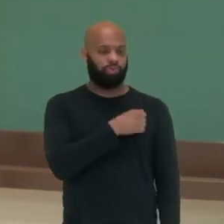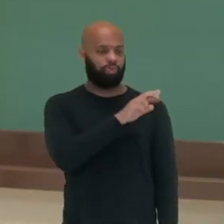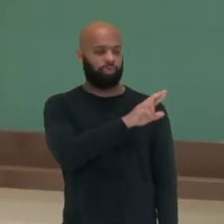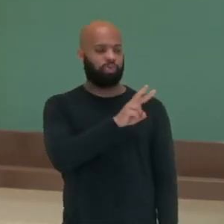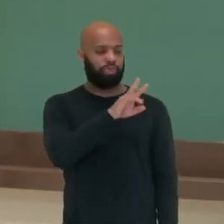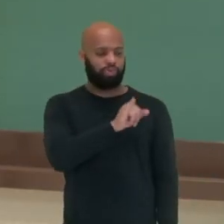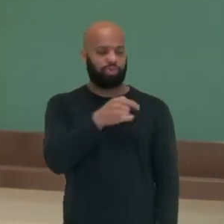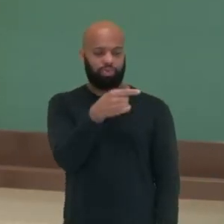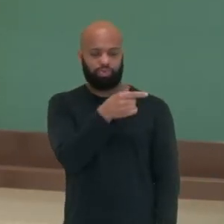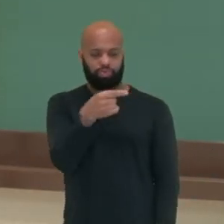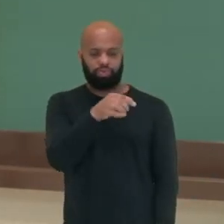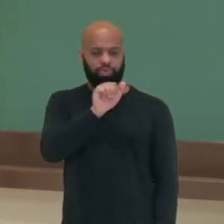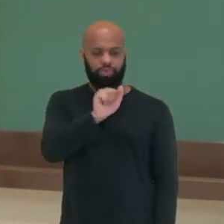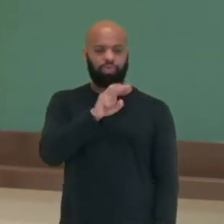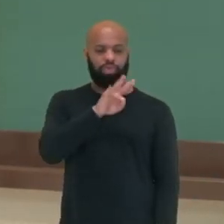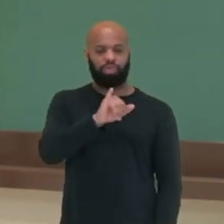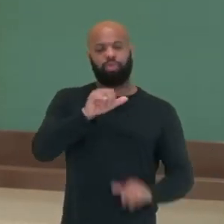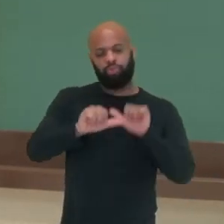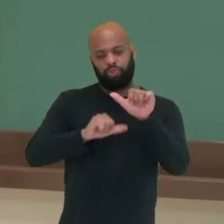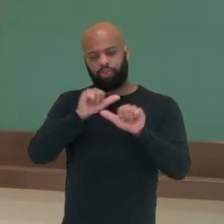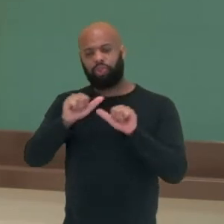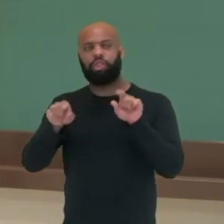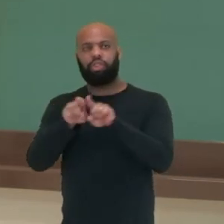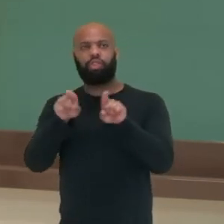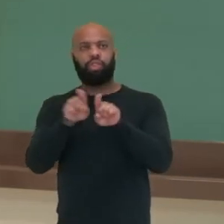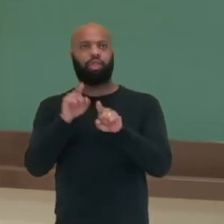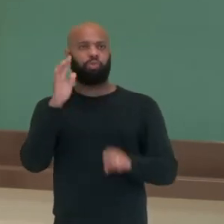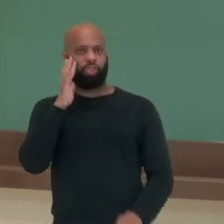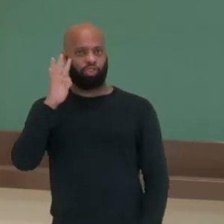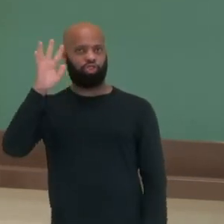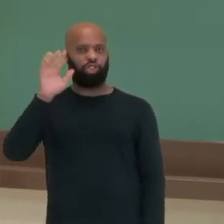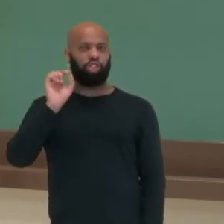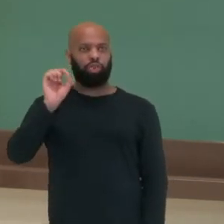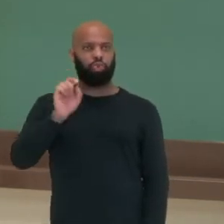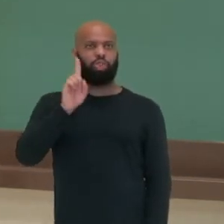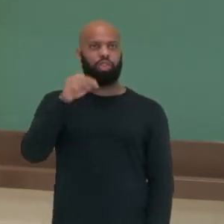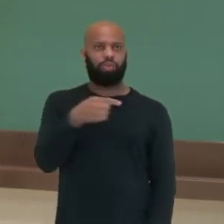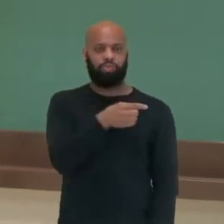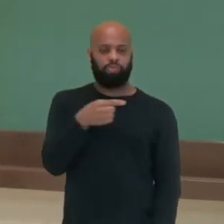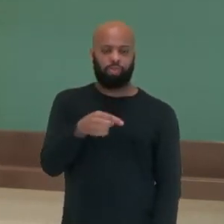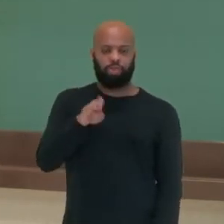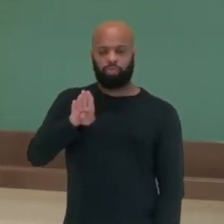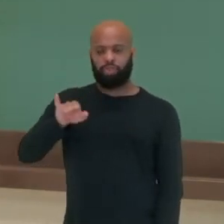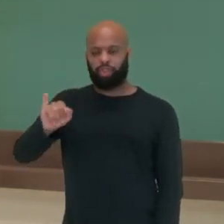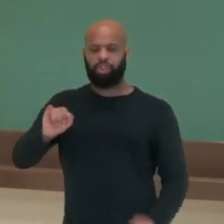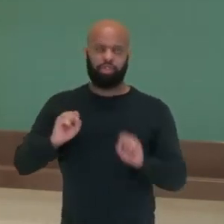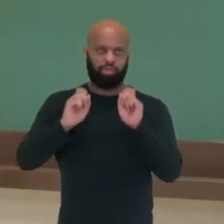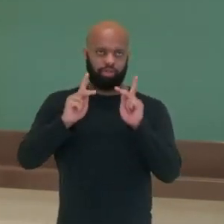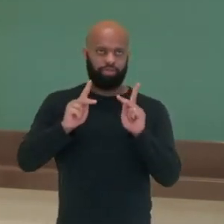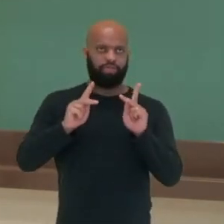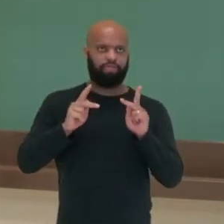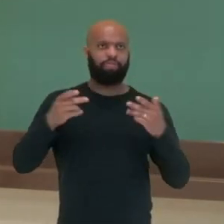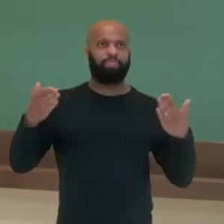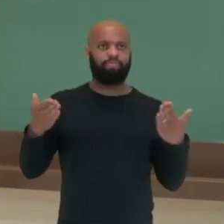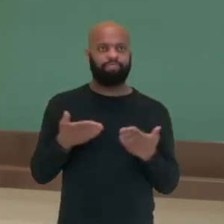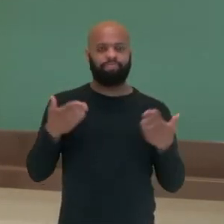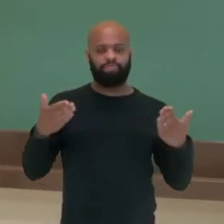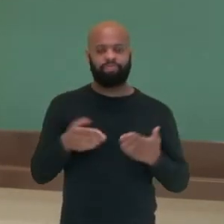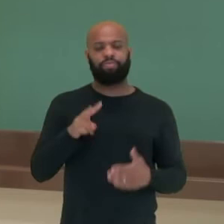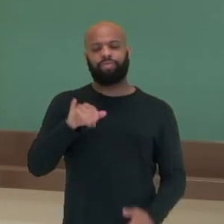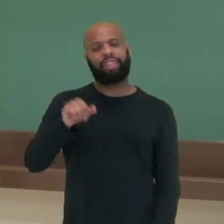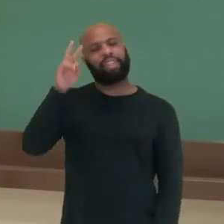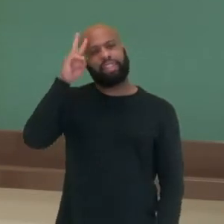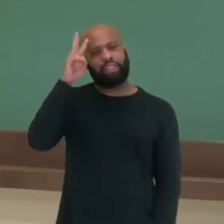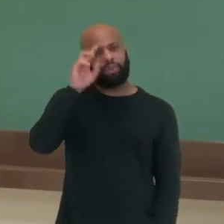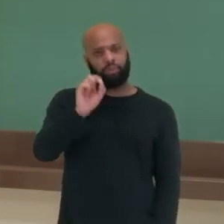menos A, e vou mudar o sinal da parte imaginária, então vai ficar menos BI. Tranquilo, gente? Então é só